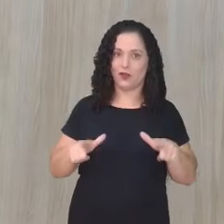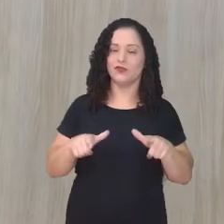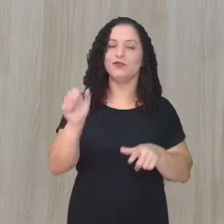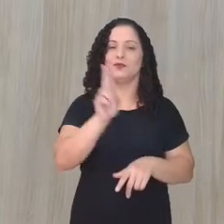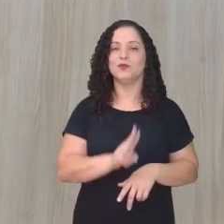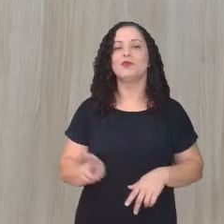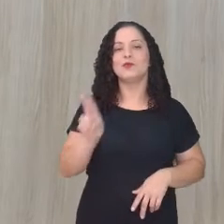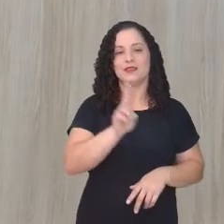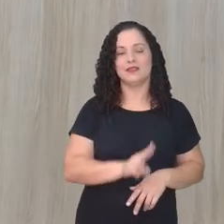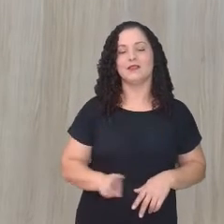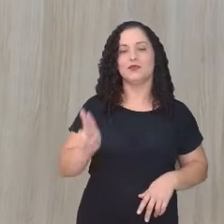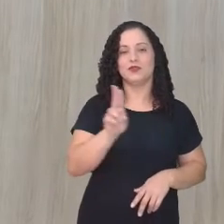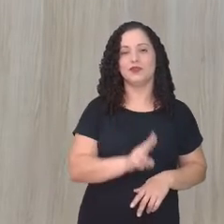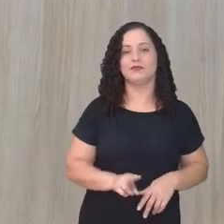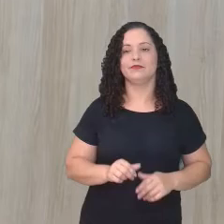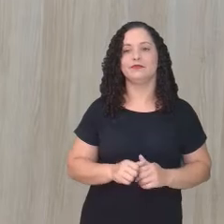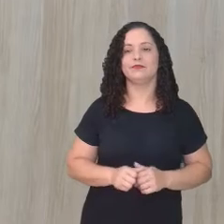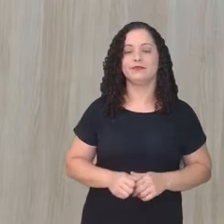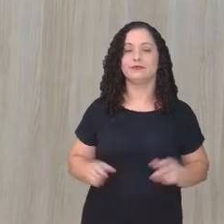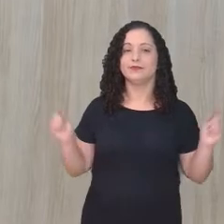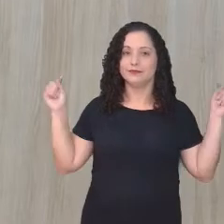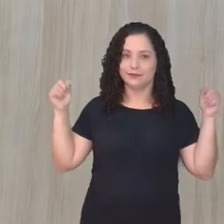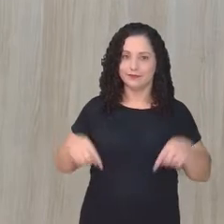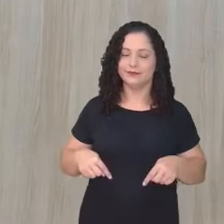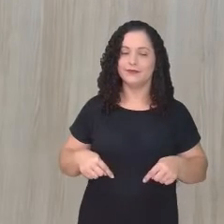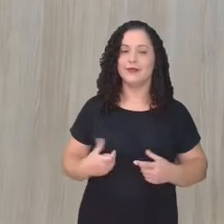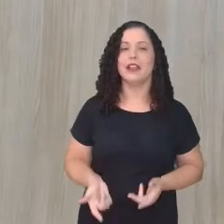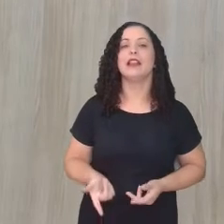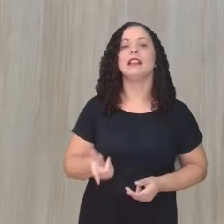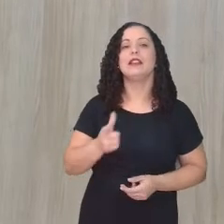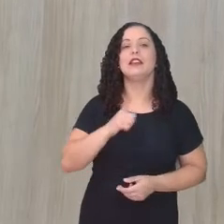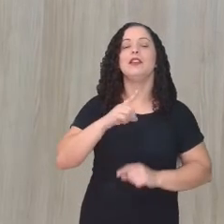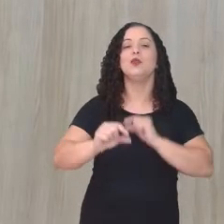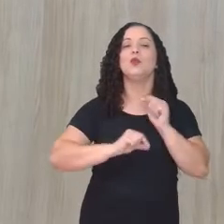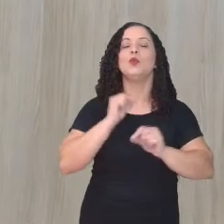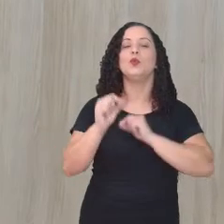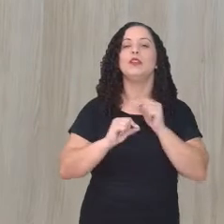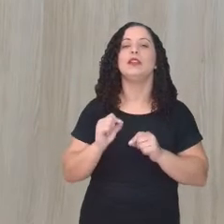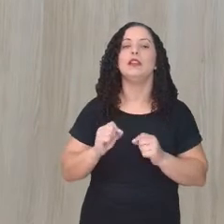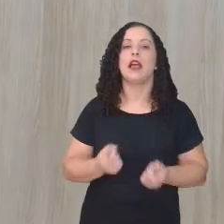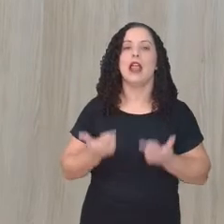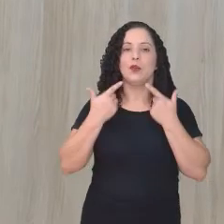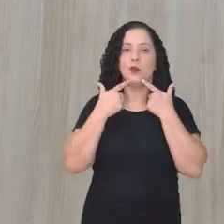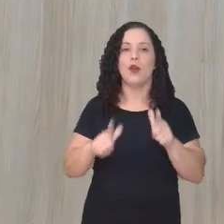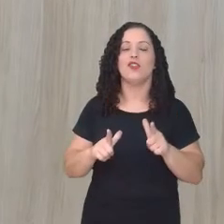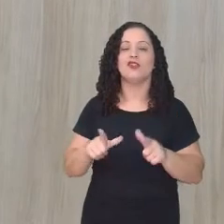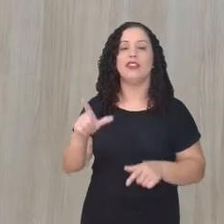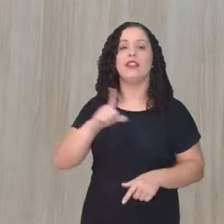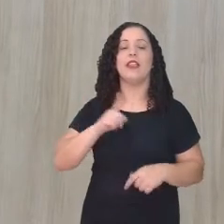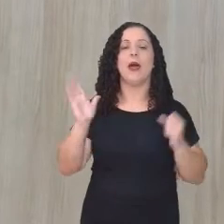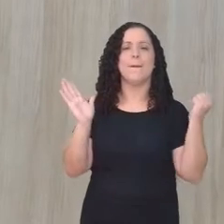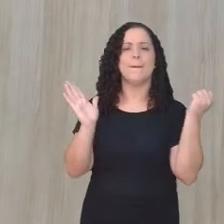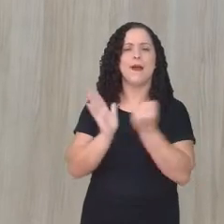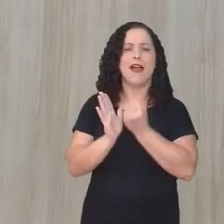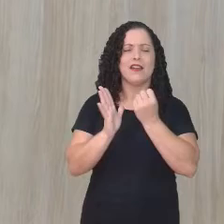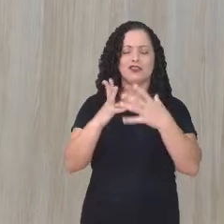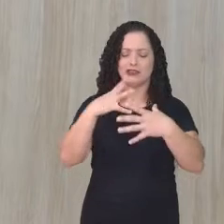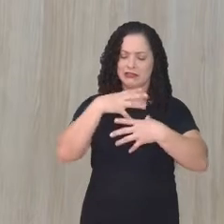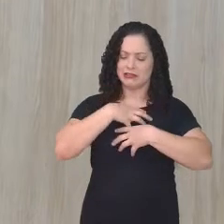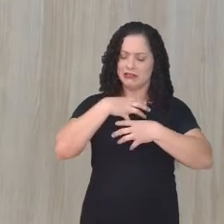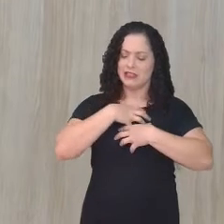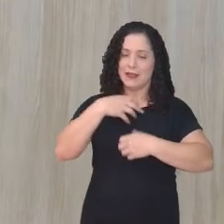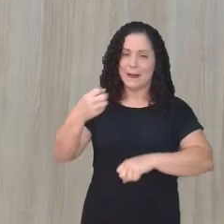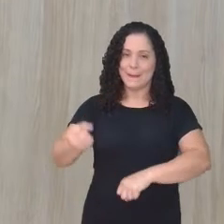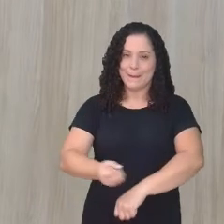utilizamos, não é? Então, na nossa linguagem está ali impresso as marcas, não é? Emocionais, e aí